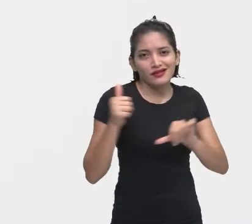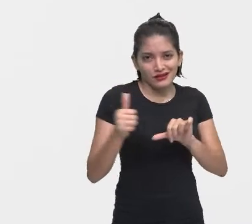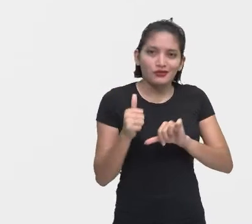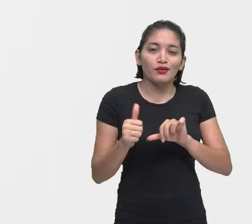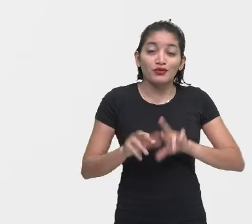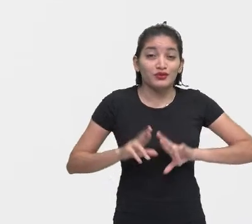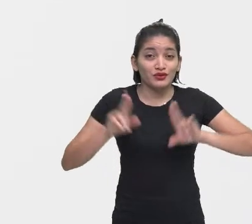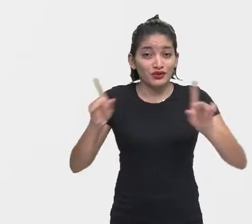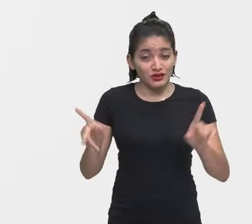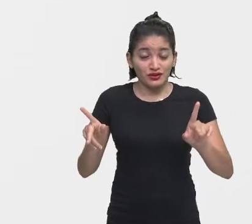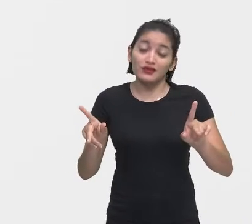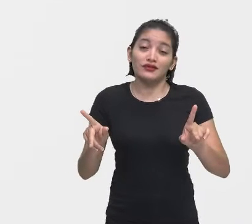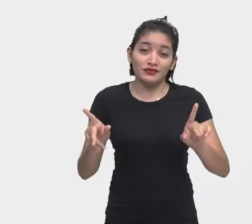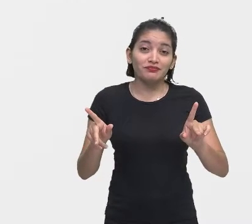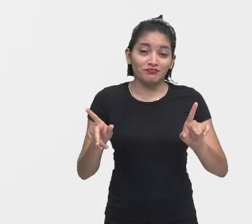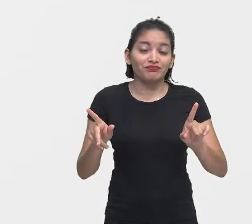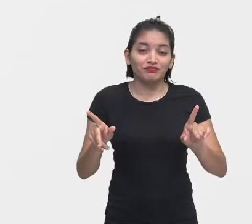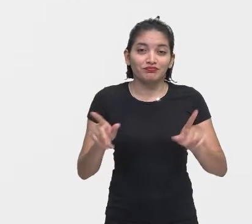irreverente,